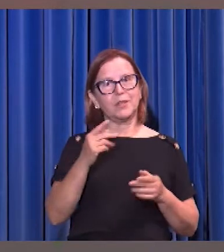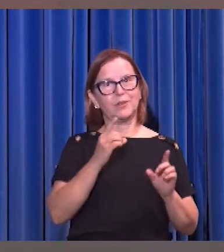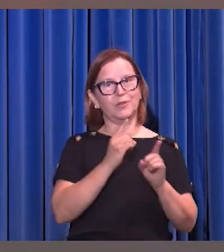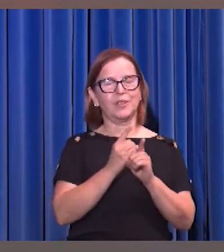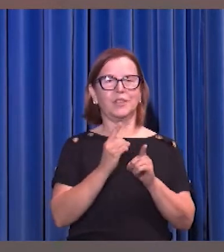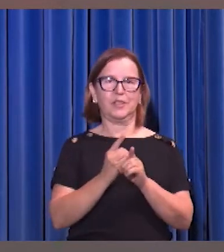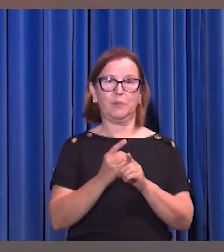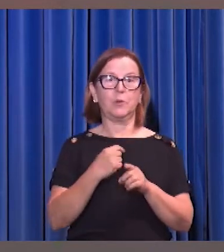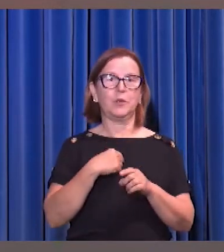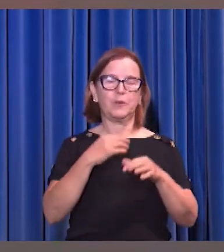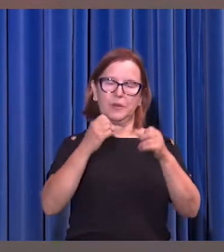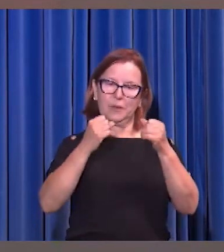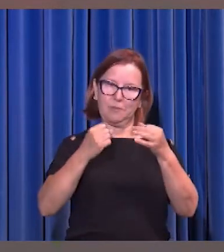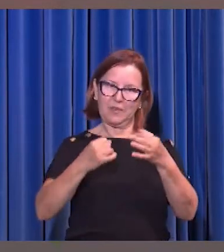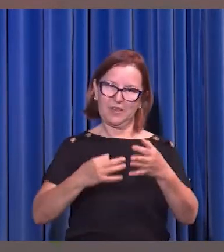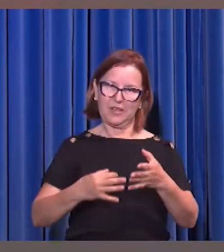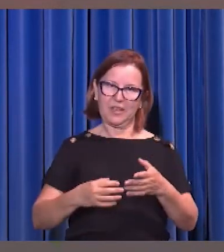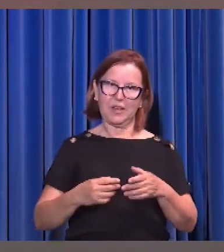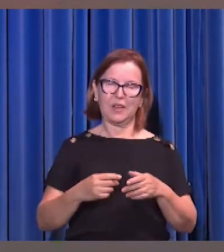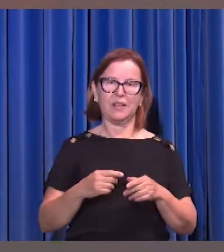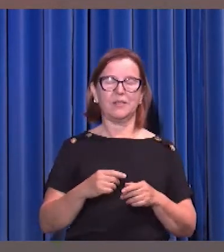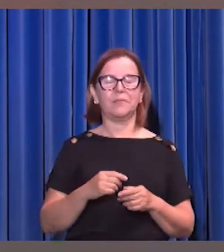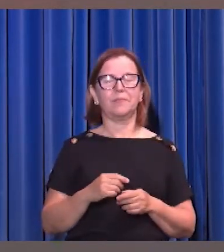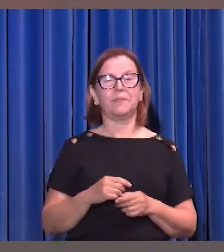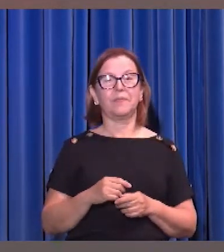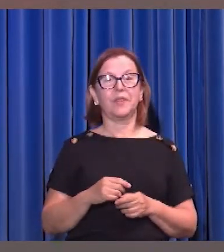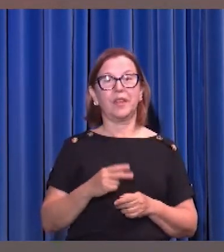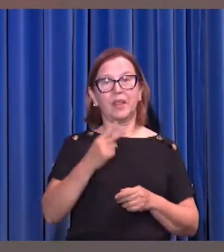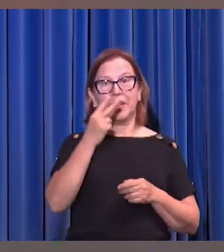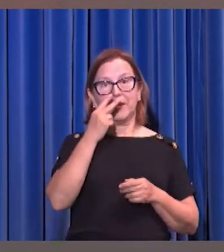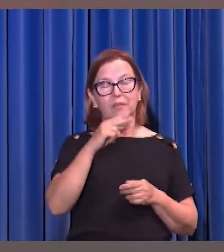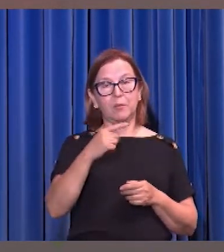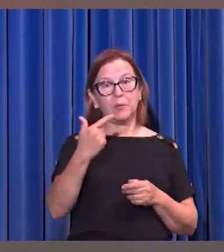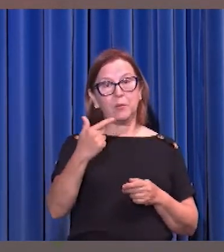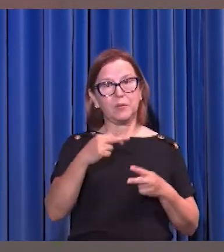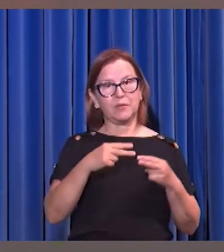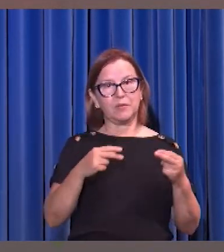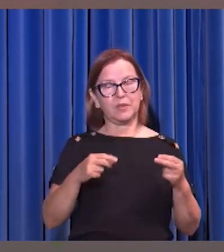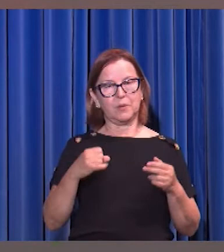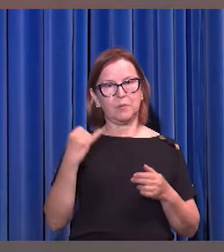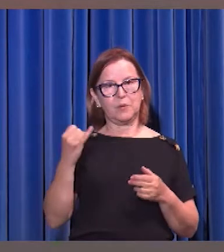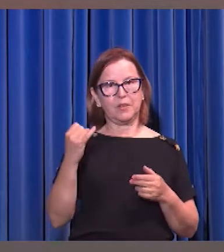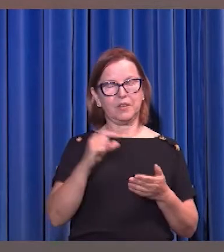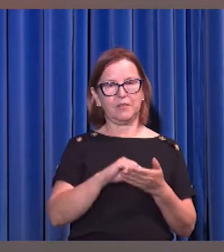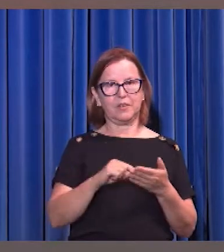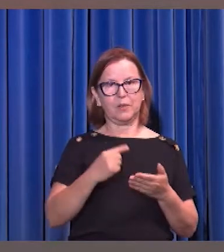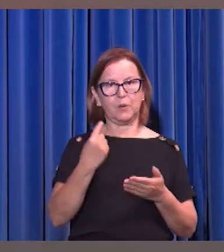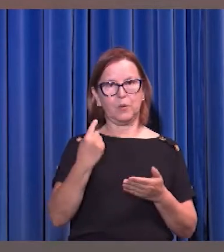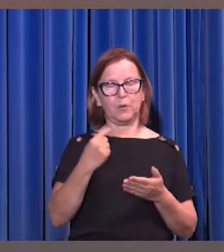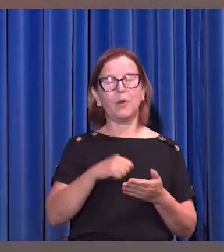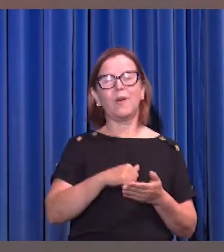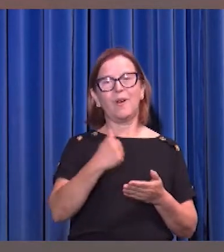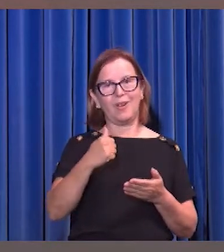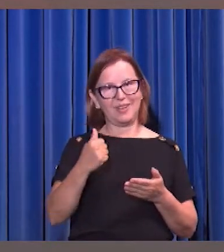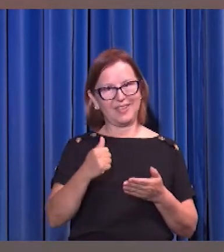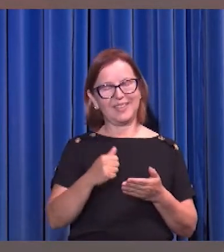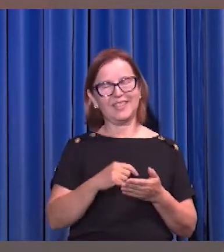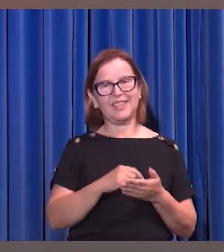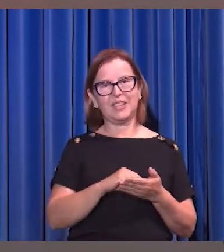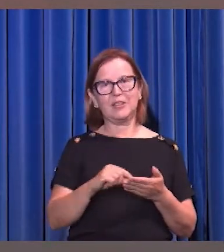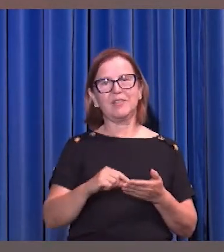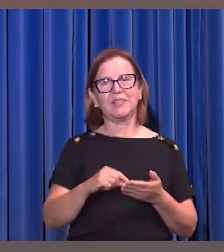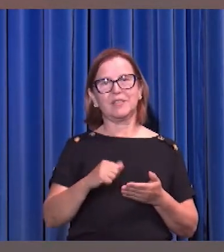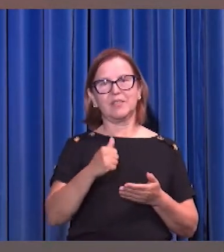quê. Então nós vemos aqui 2 questões importantes no versículo 11 e no versículo 12. Quando Jesus diz,